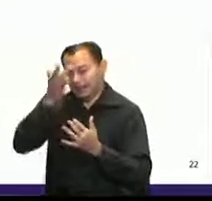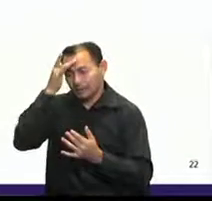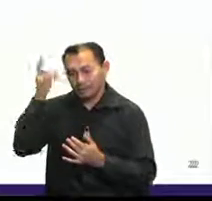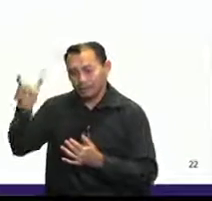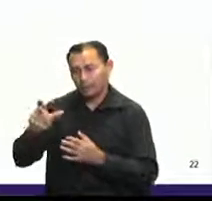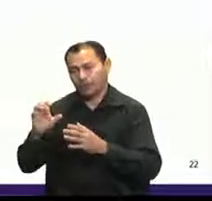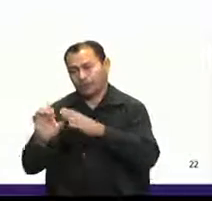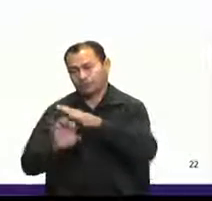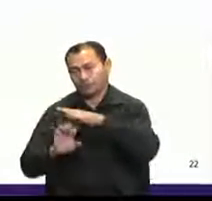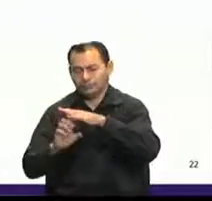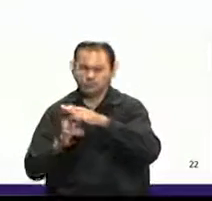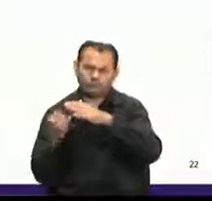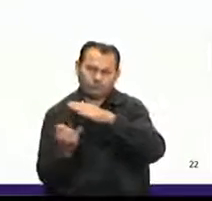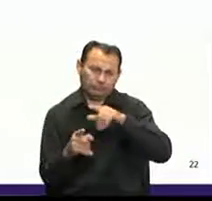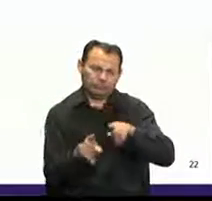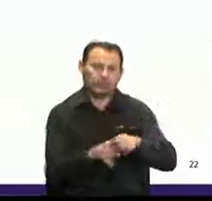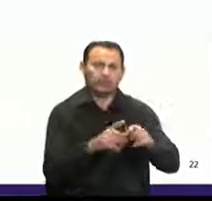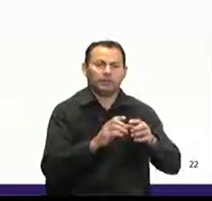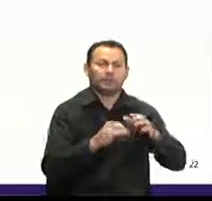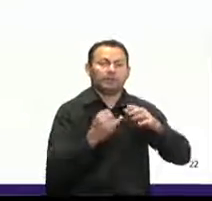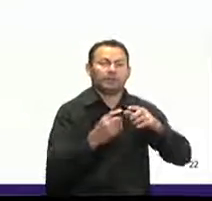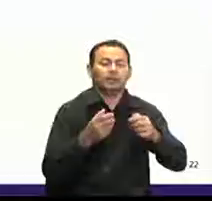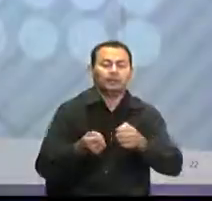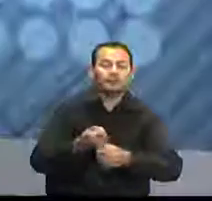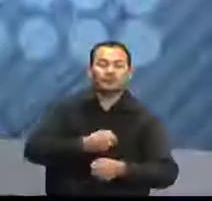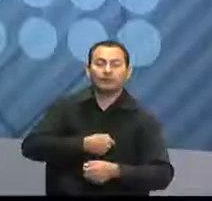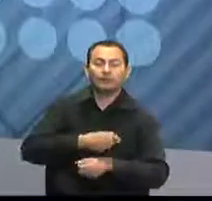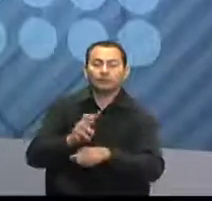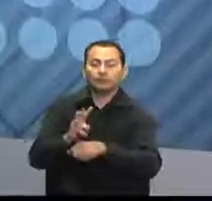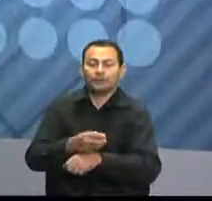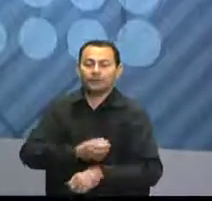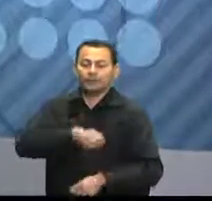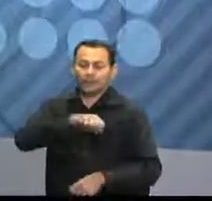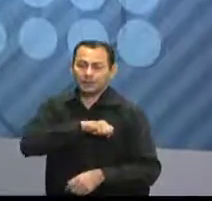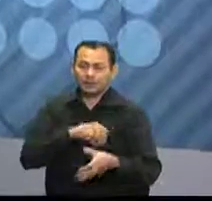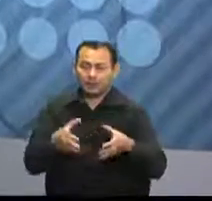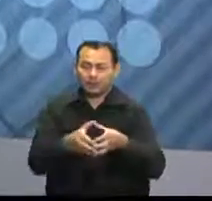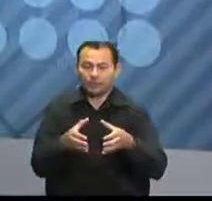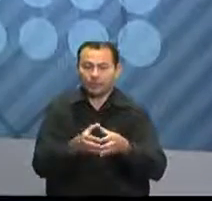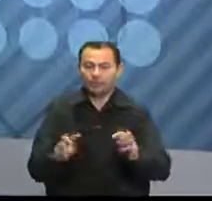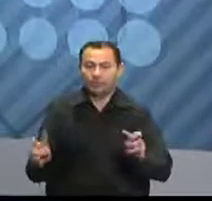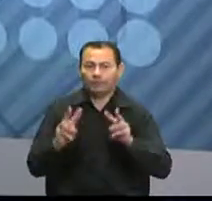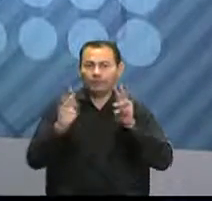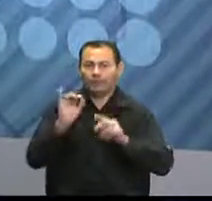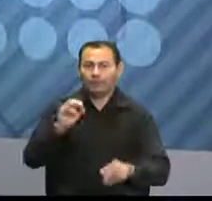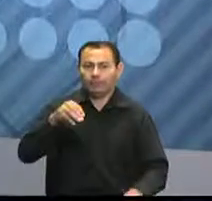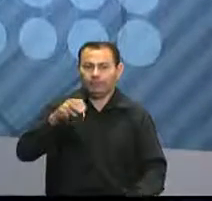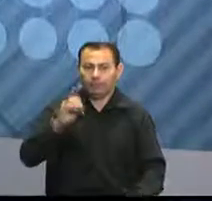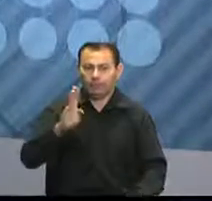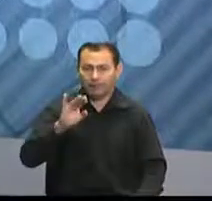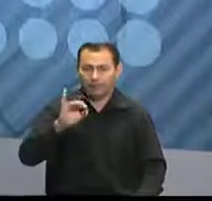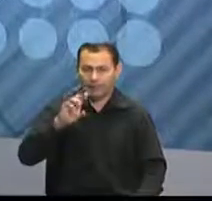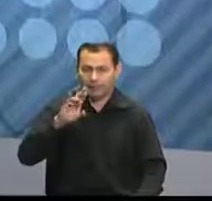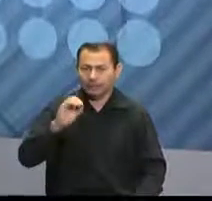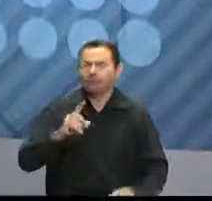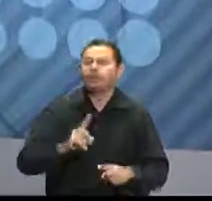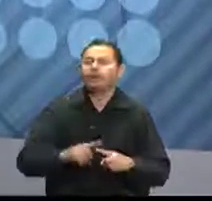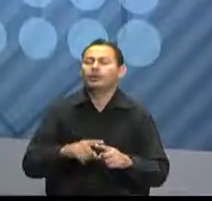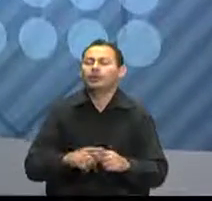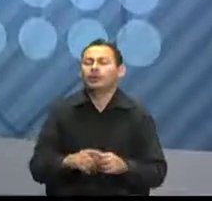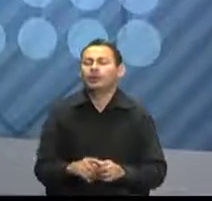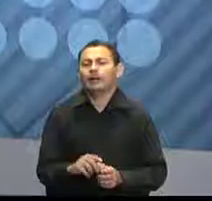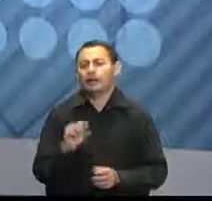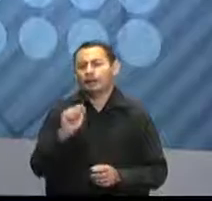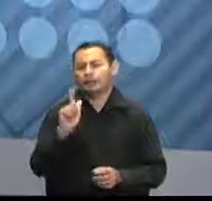outras instituições e é fiscalizada pelo conselho pela comissão de valores mobiliários porque é um agente